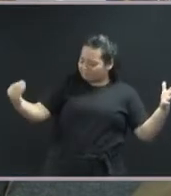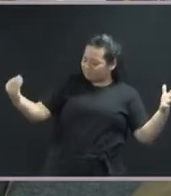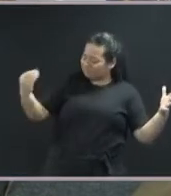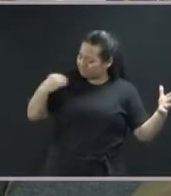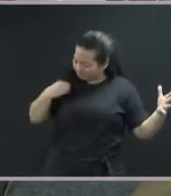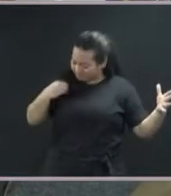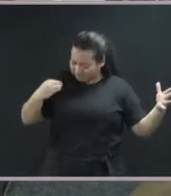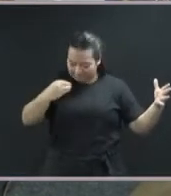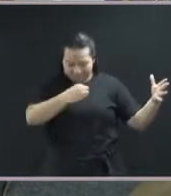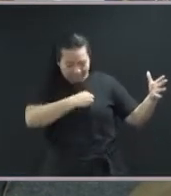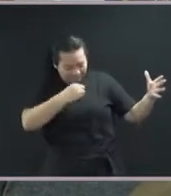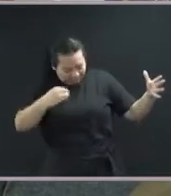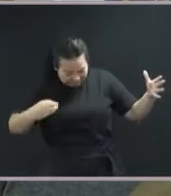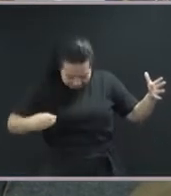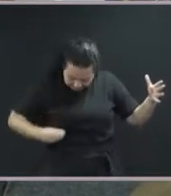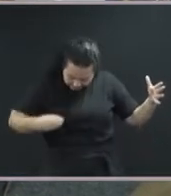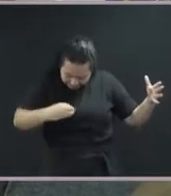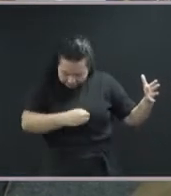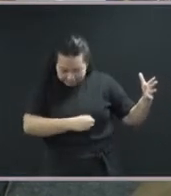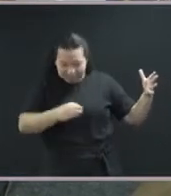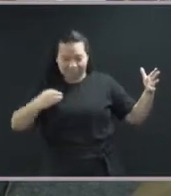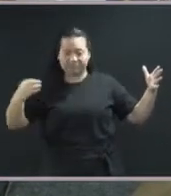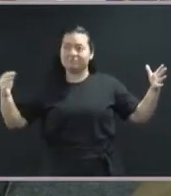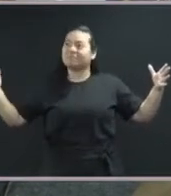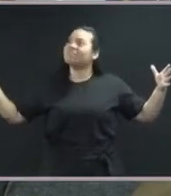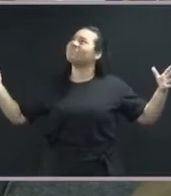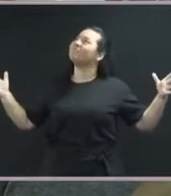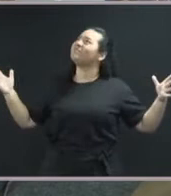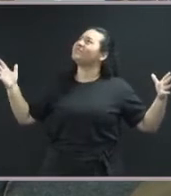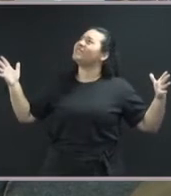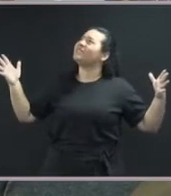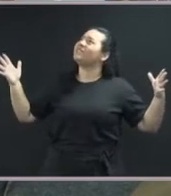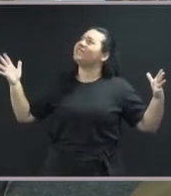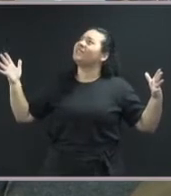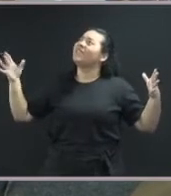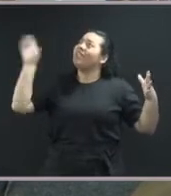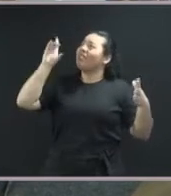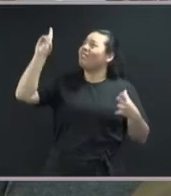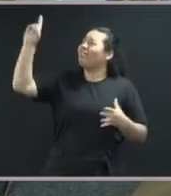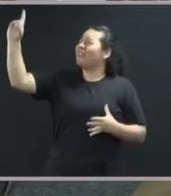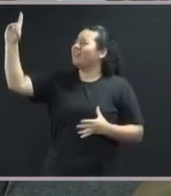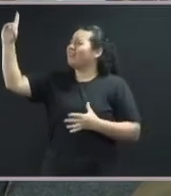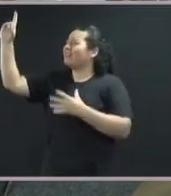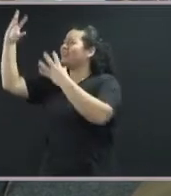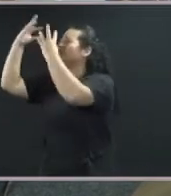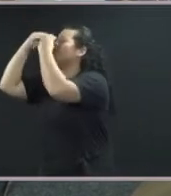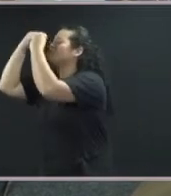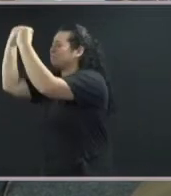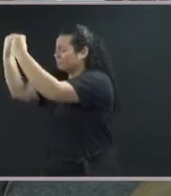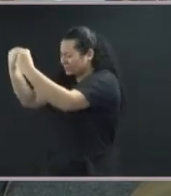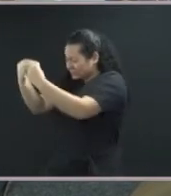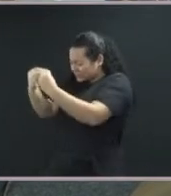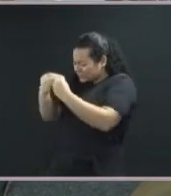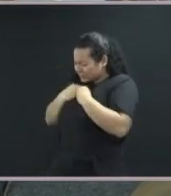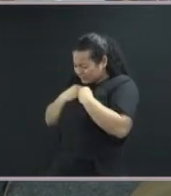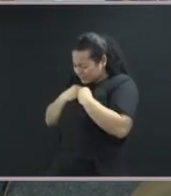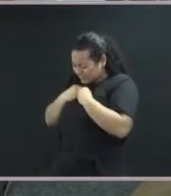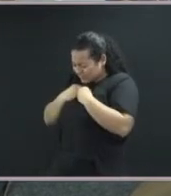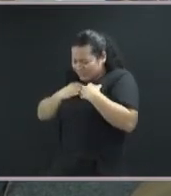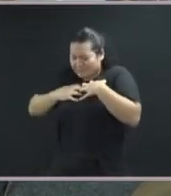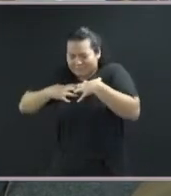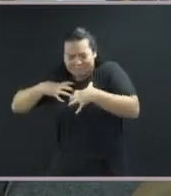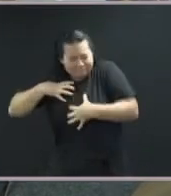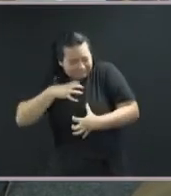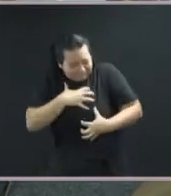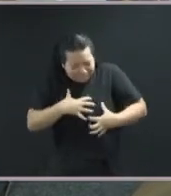Aí Jesus está ali e diz: Deus meu, por que me desamparaste? Naquela angústia profunda. De repente ele diz